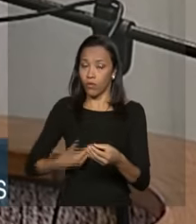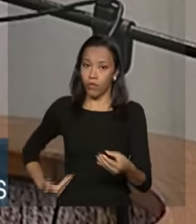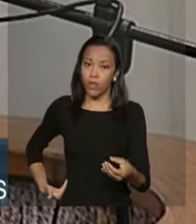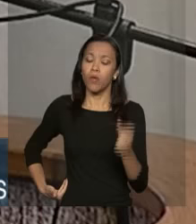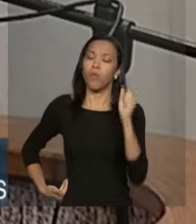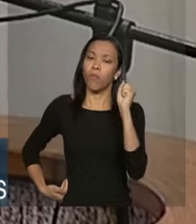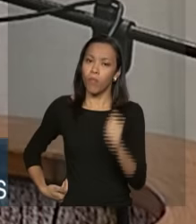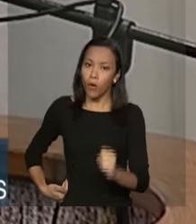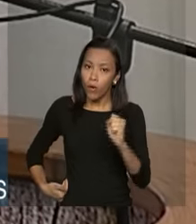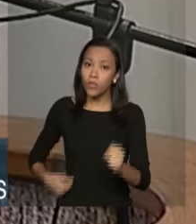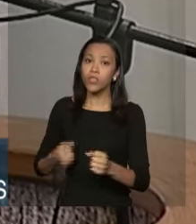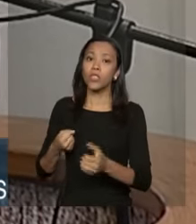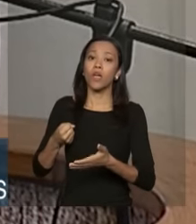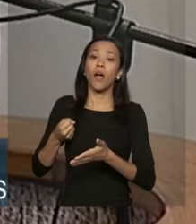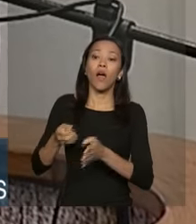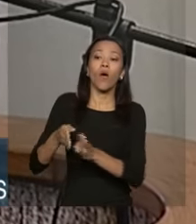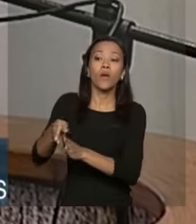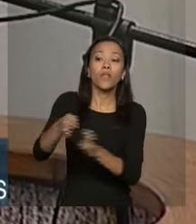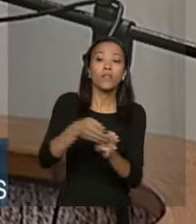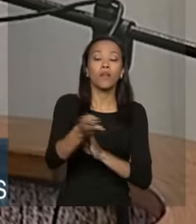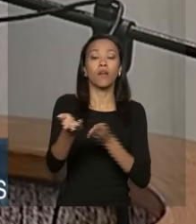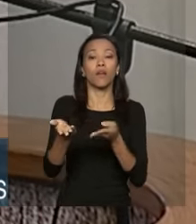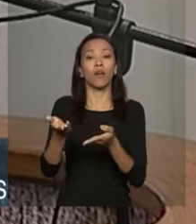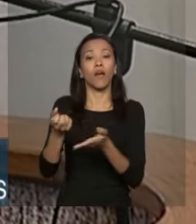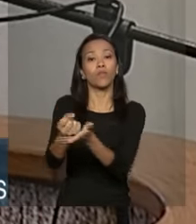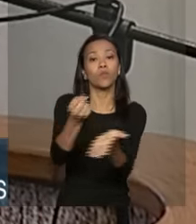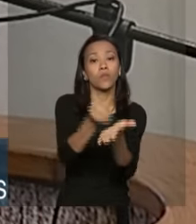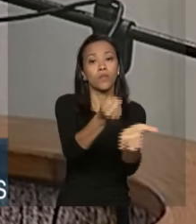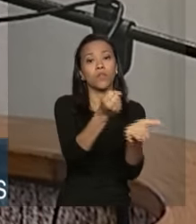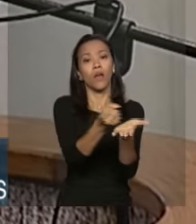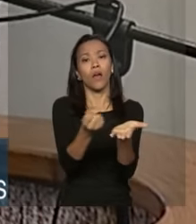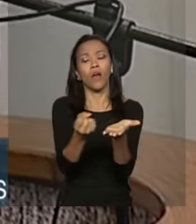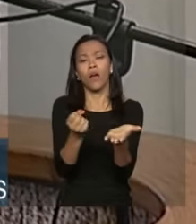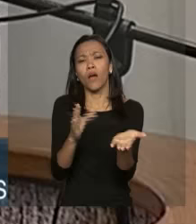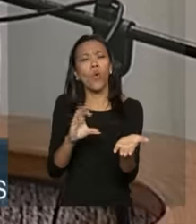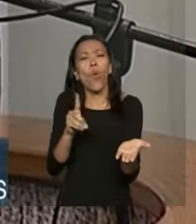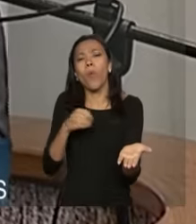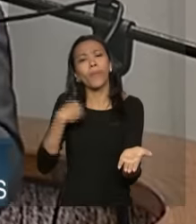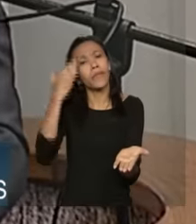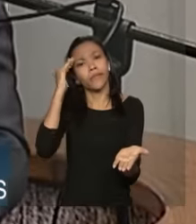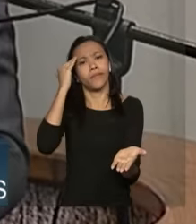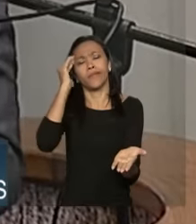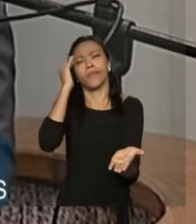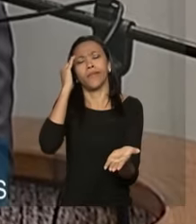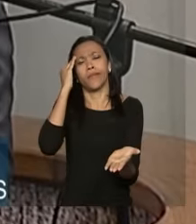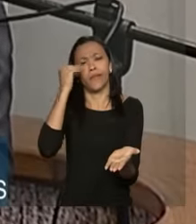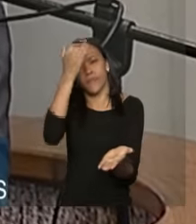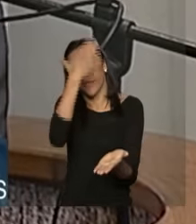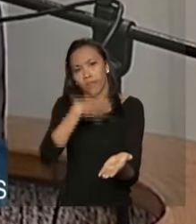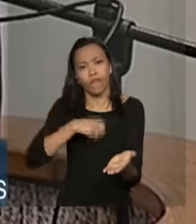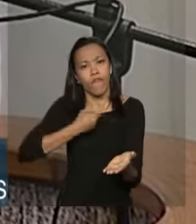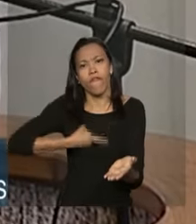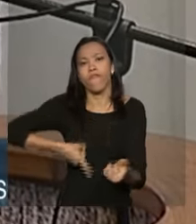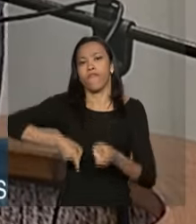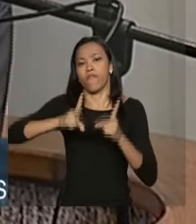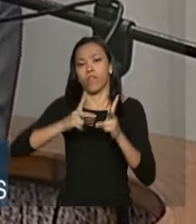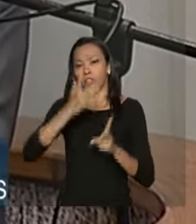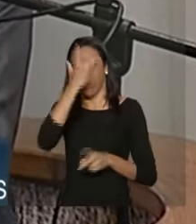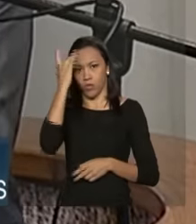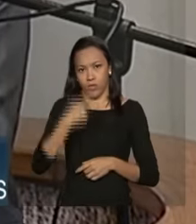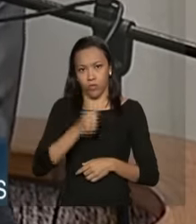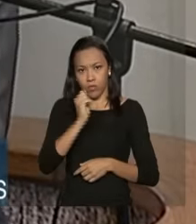auxiliar a entender algumas dos aspectos do fenômeno do tráfico de pessoas no Brasil